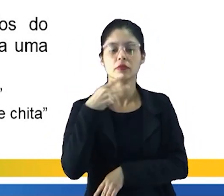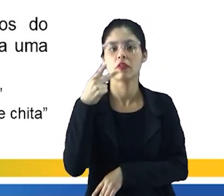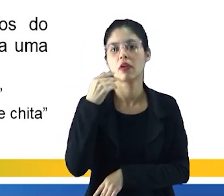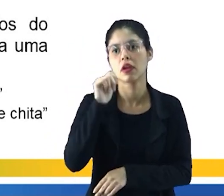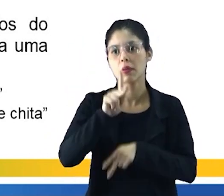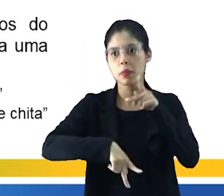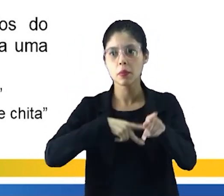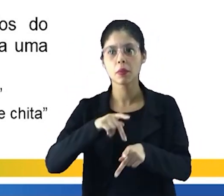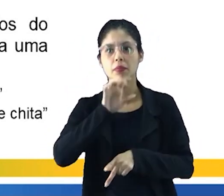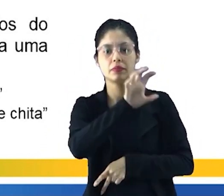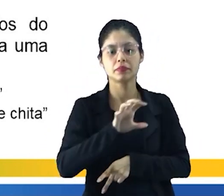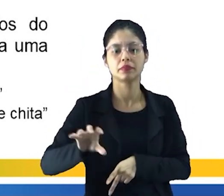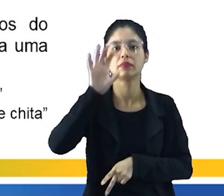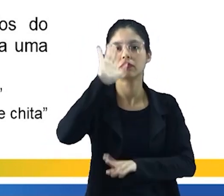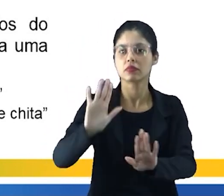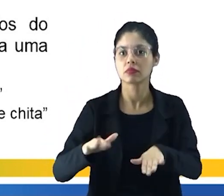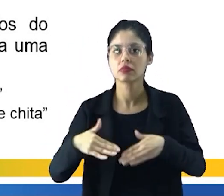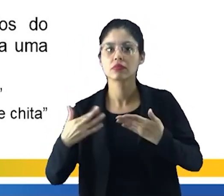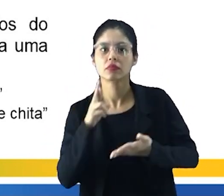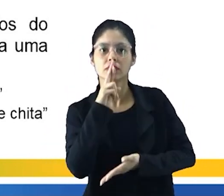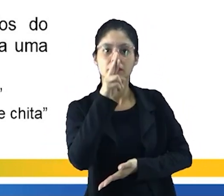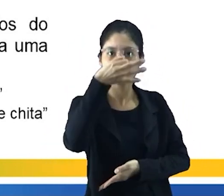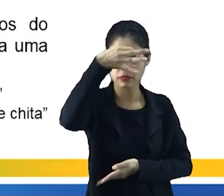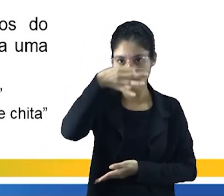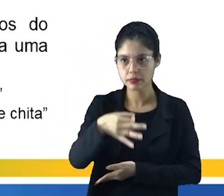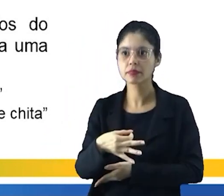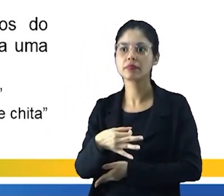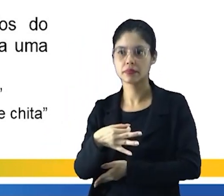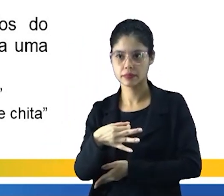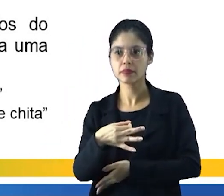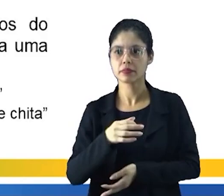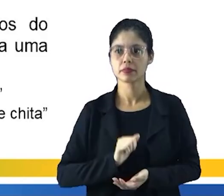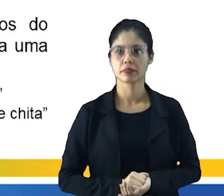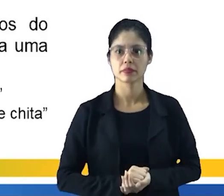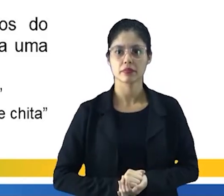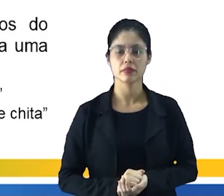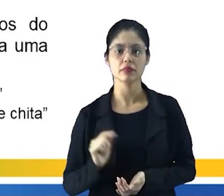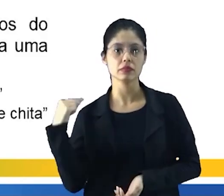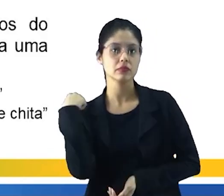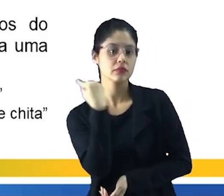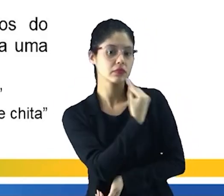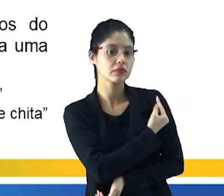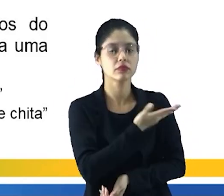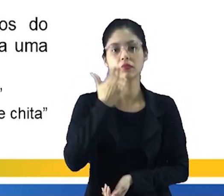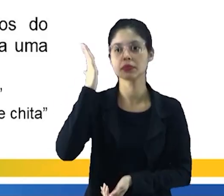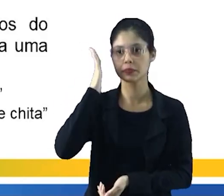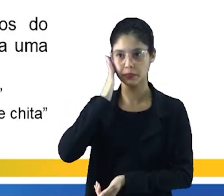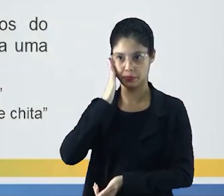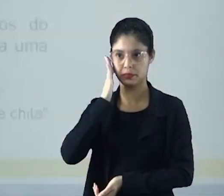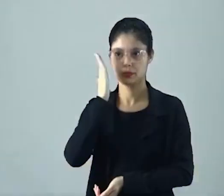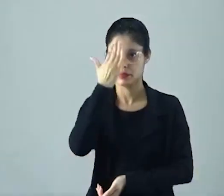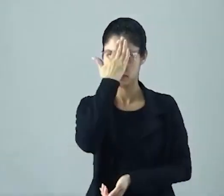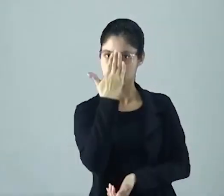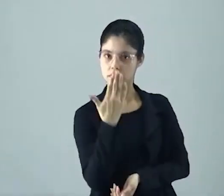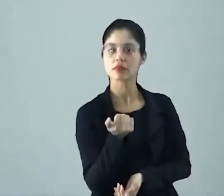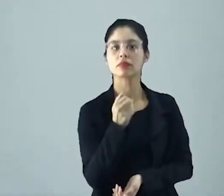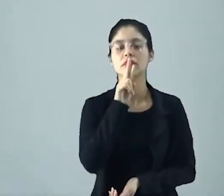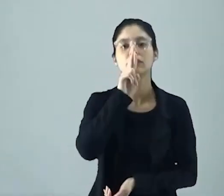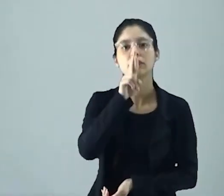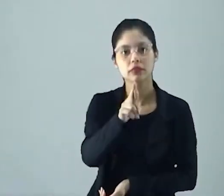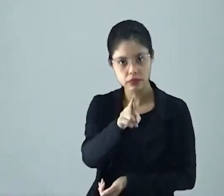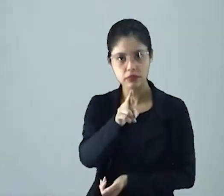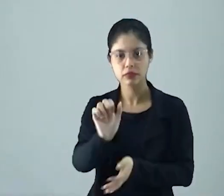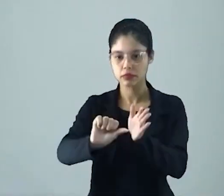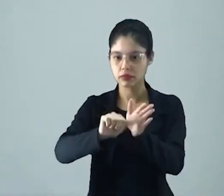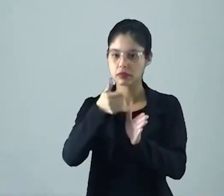falar popular regional. Então, qual seria a resposta correta? Aí, para a gente entender, né, para a gente saber a